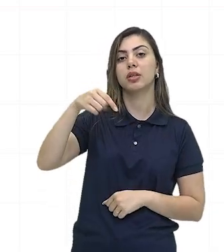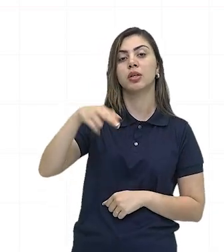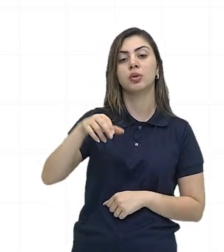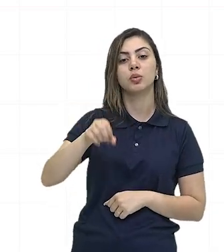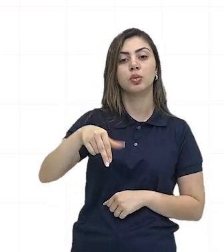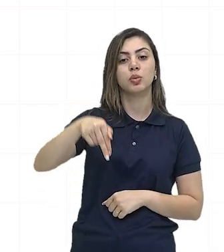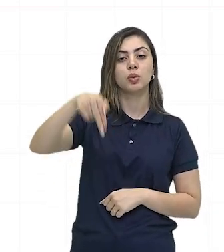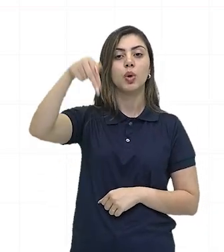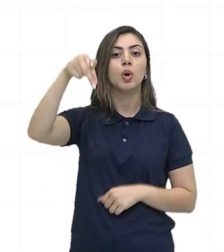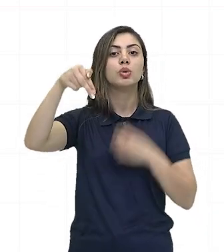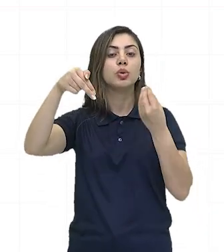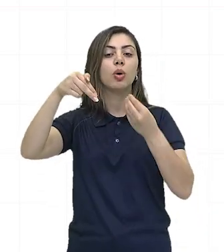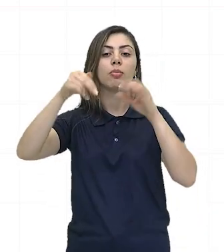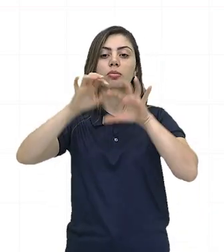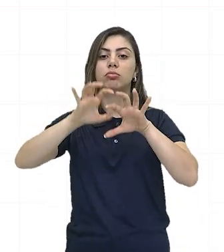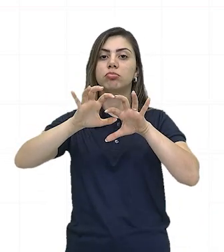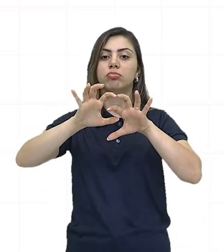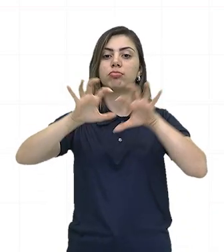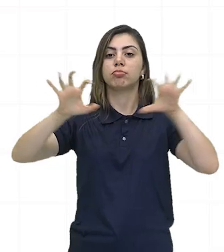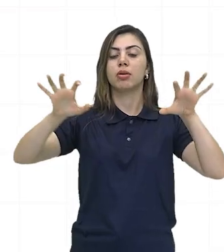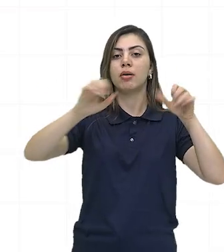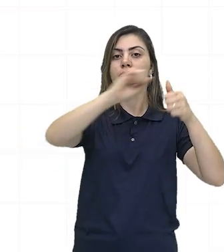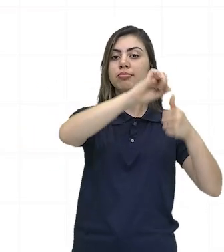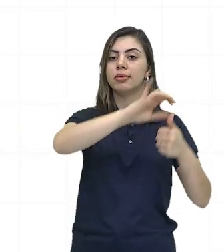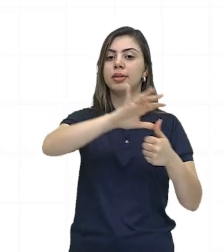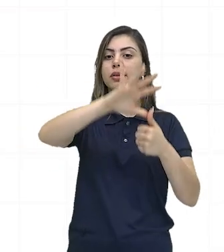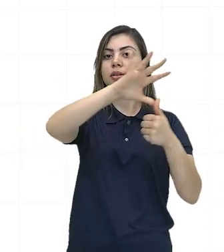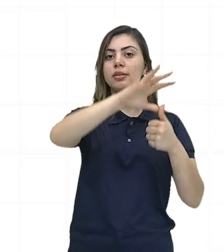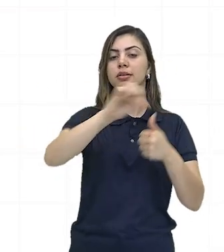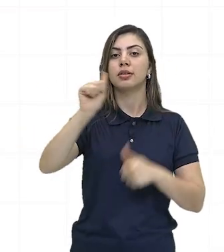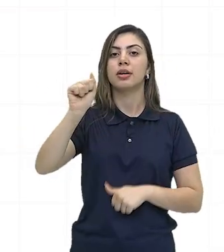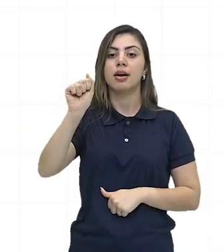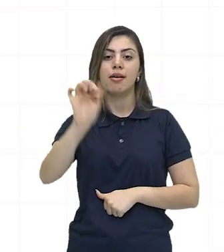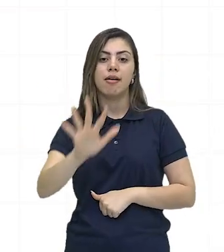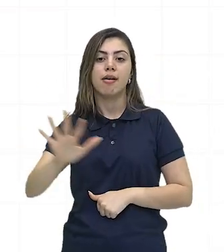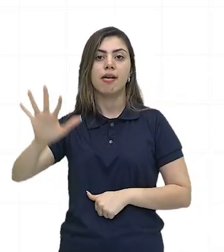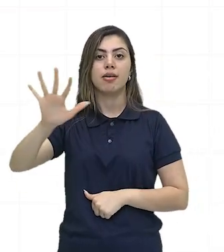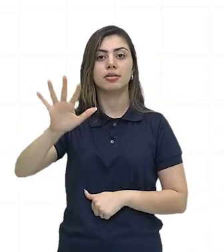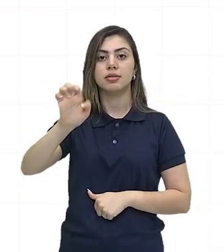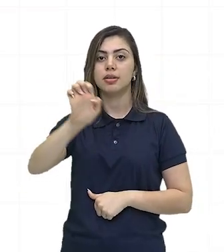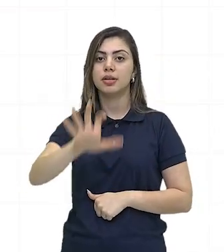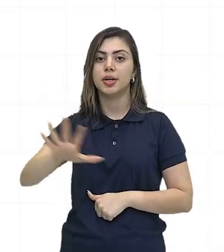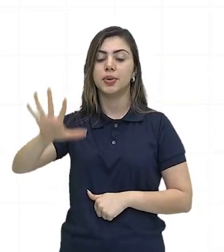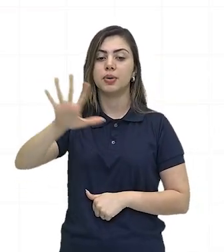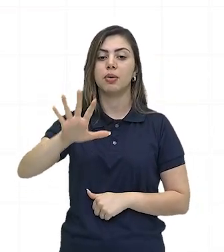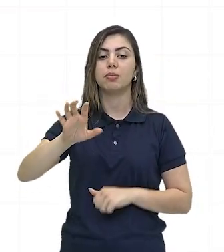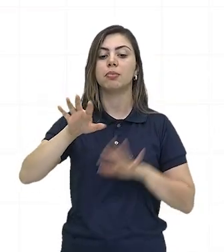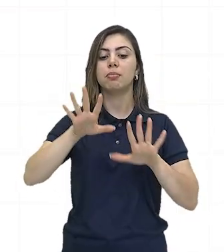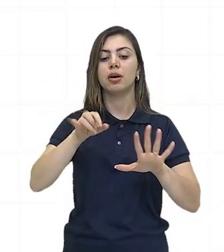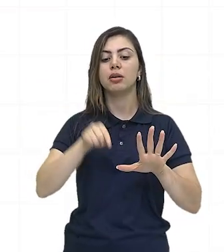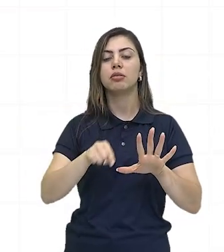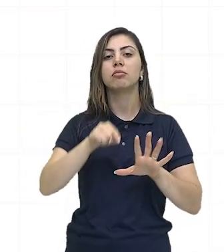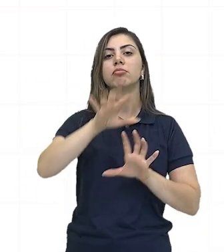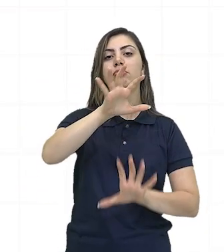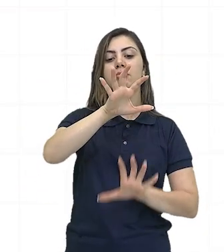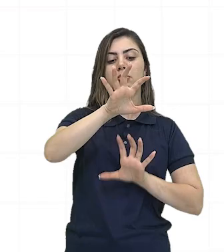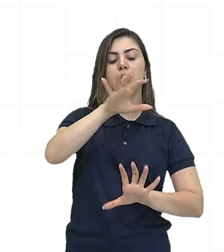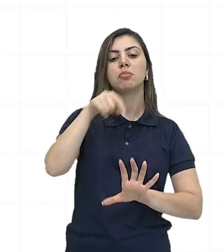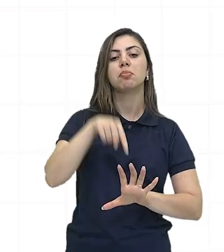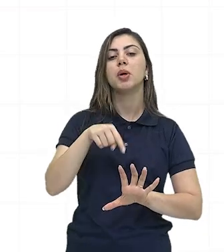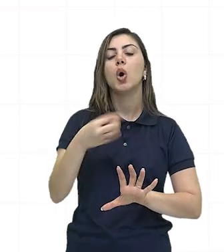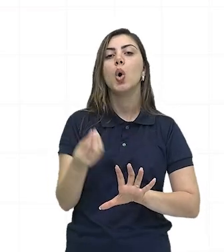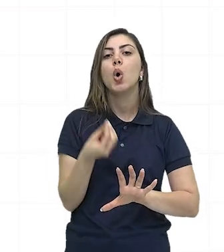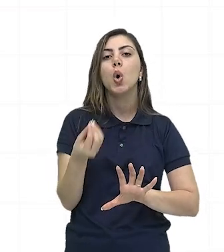se dividiu na parte da América do Norte, na Ásia e na Europa, e o continente Gondwana